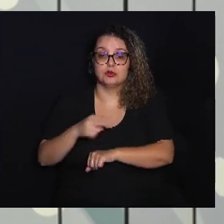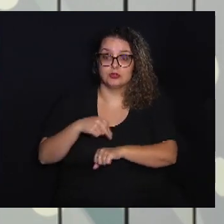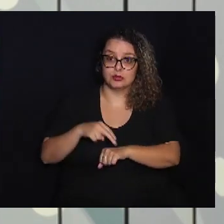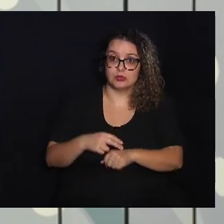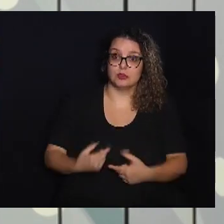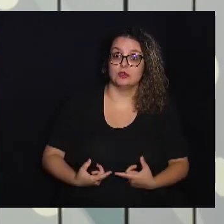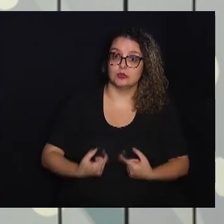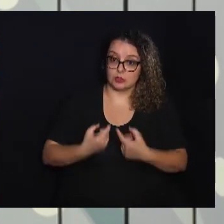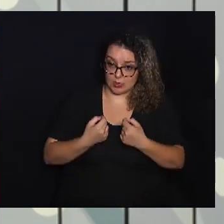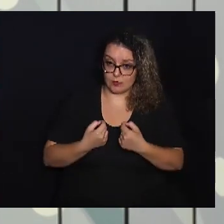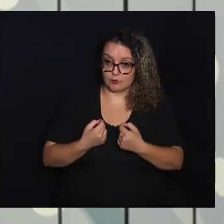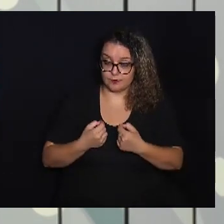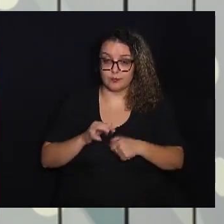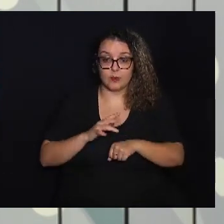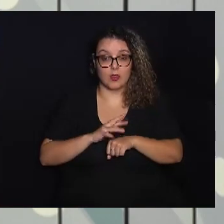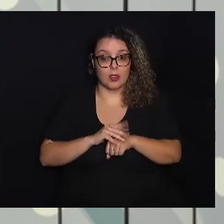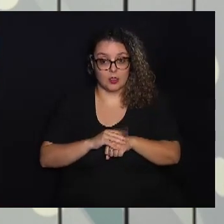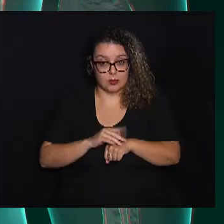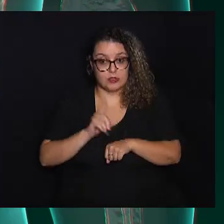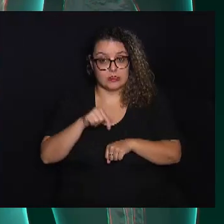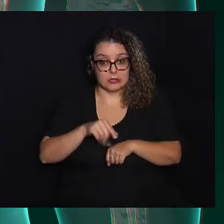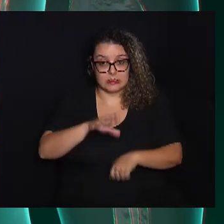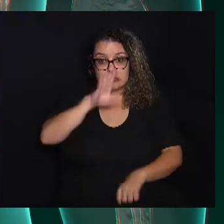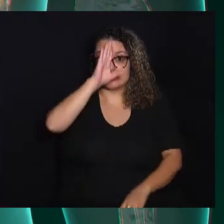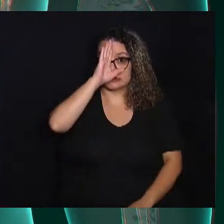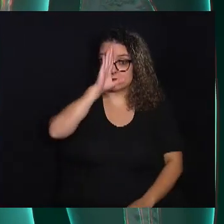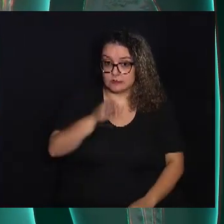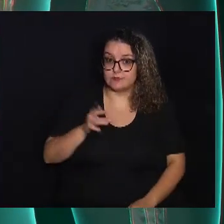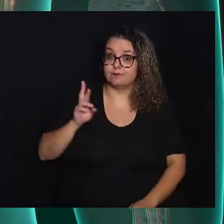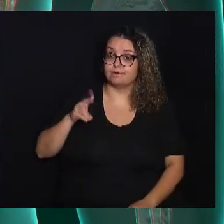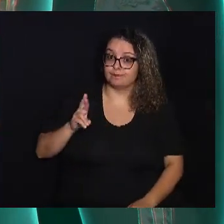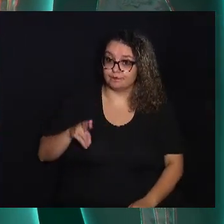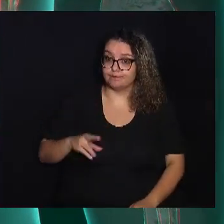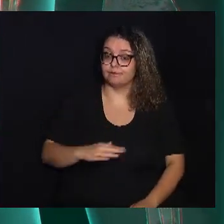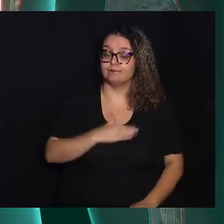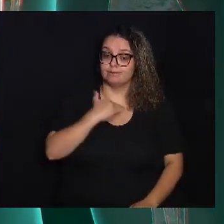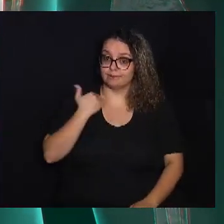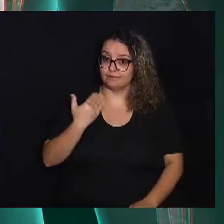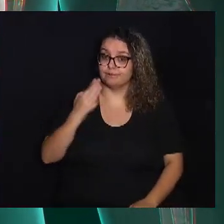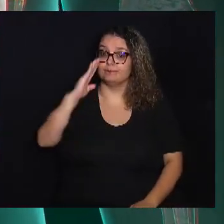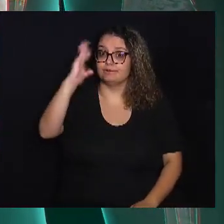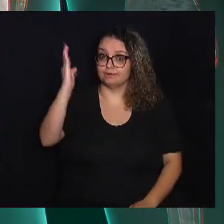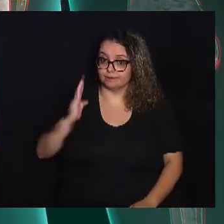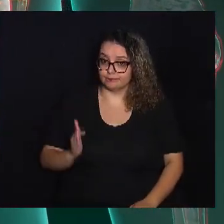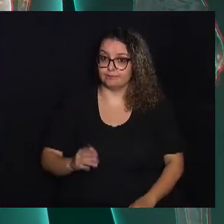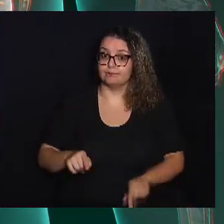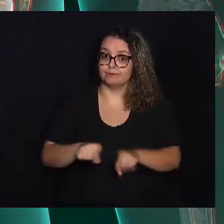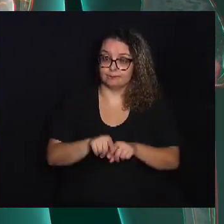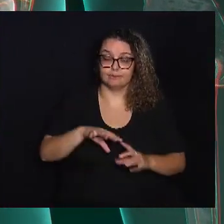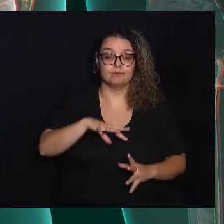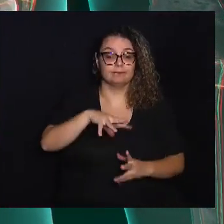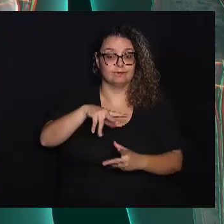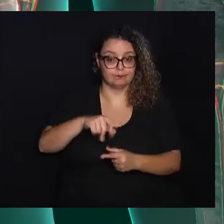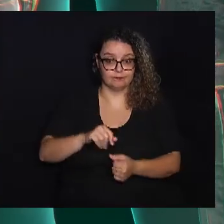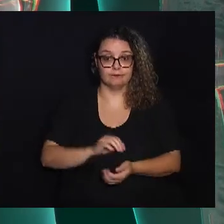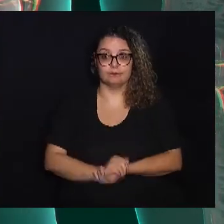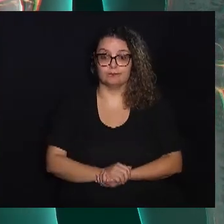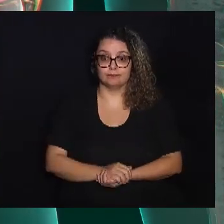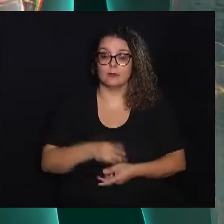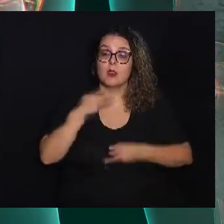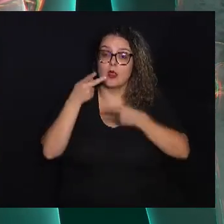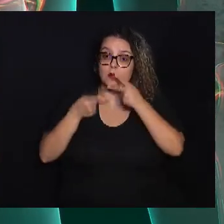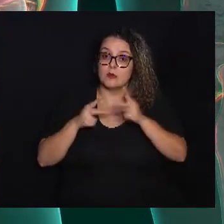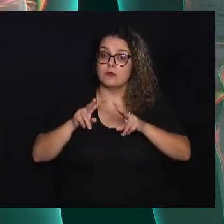que é o Instituto Nacional de Câncer. A doença é uma das principais causas de morte no Brasil e